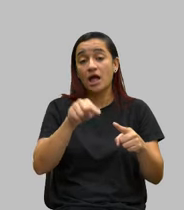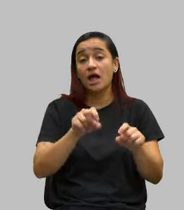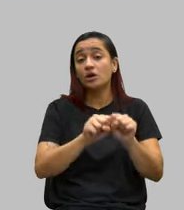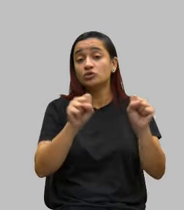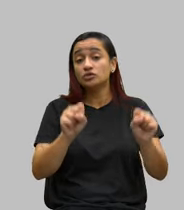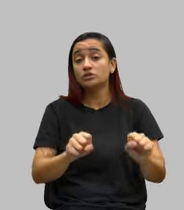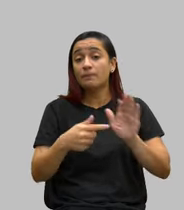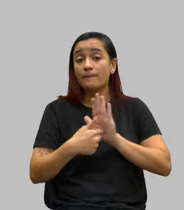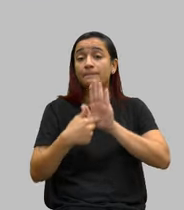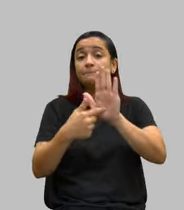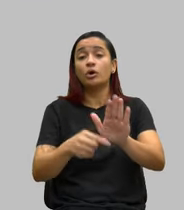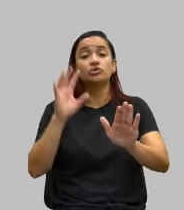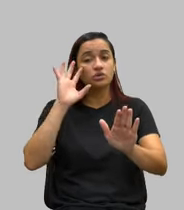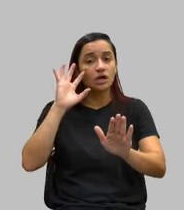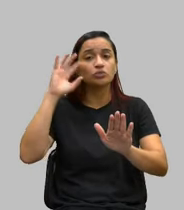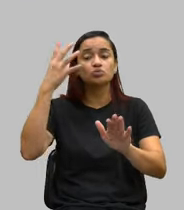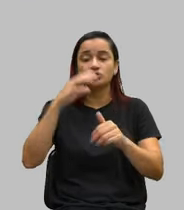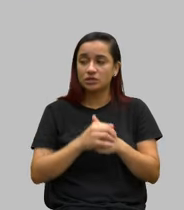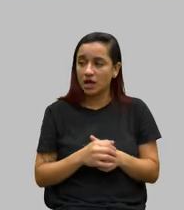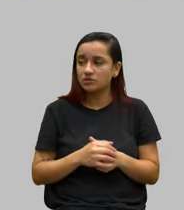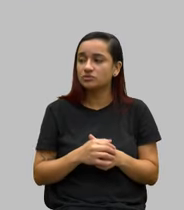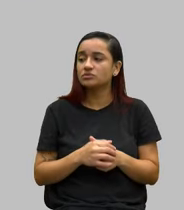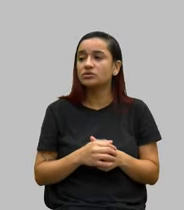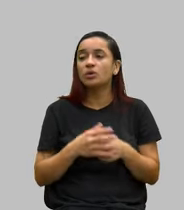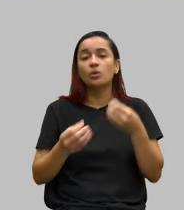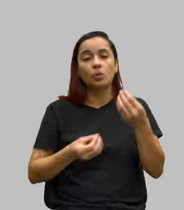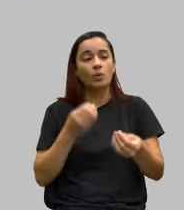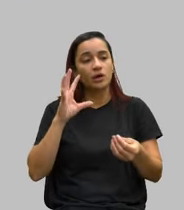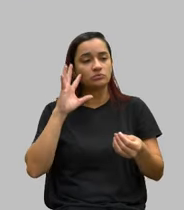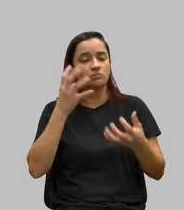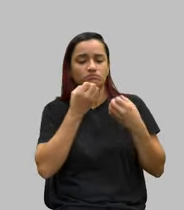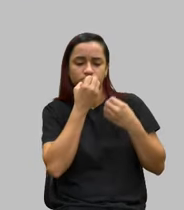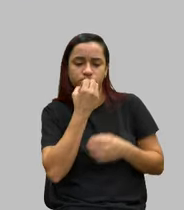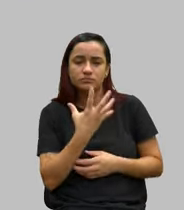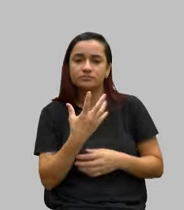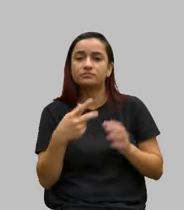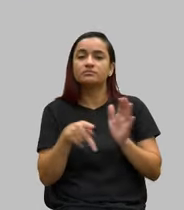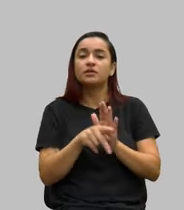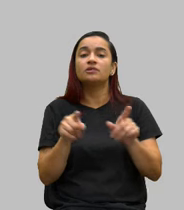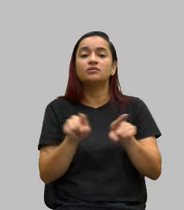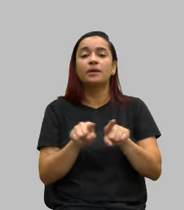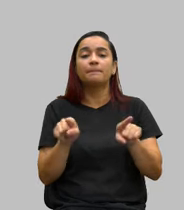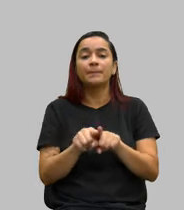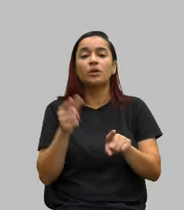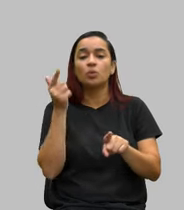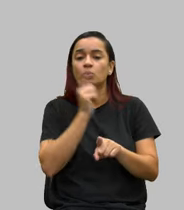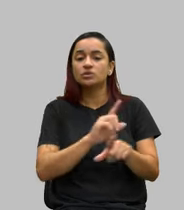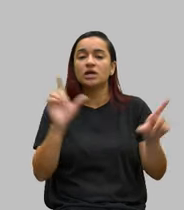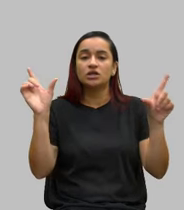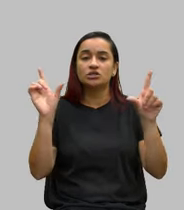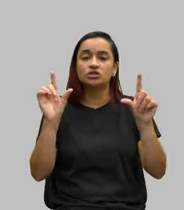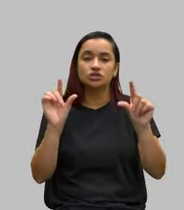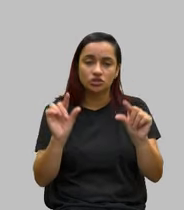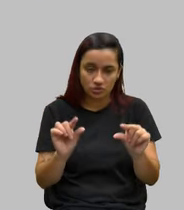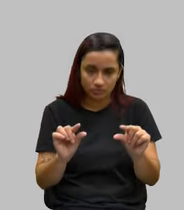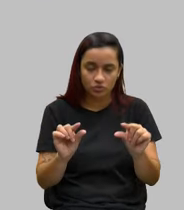demonstrado resultados propositivos né diminuindo a a